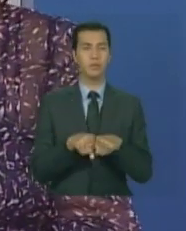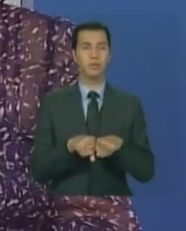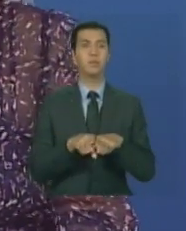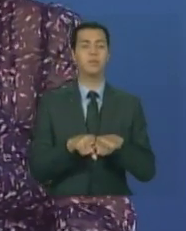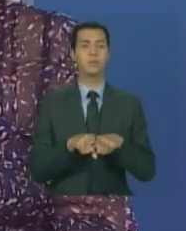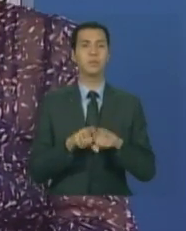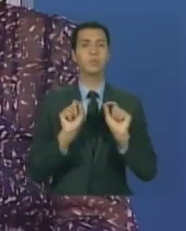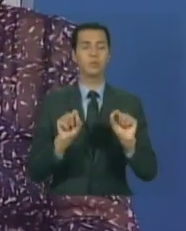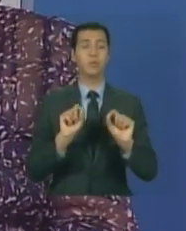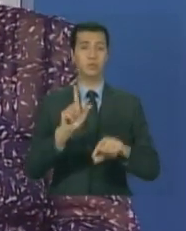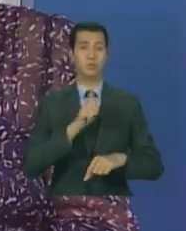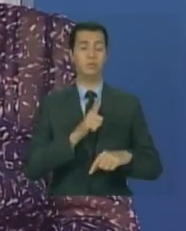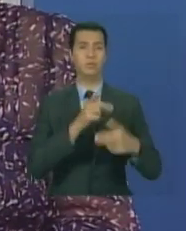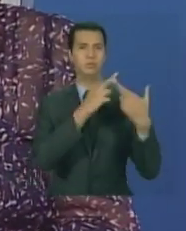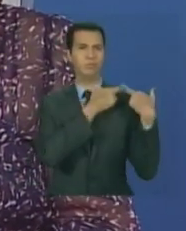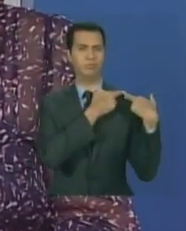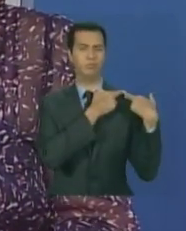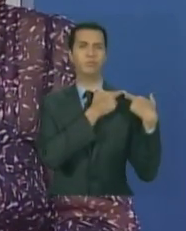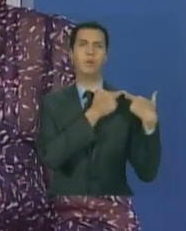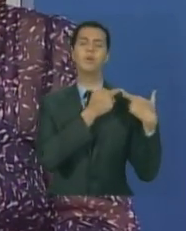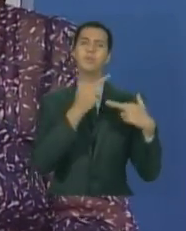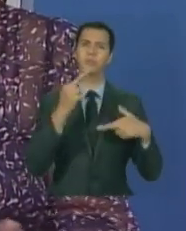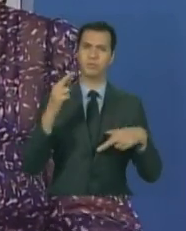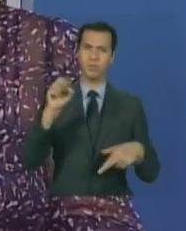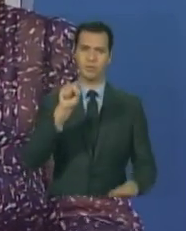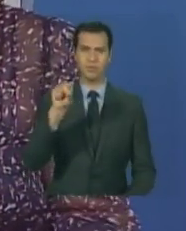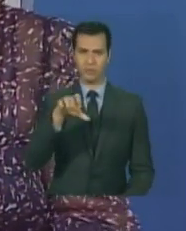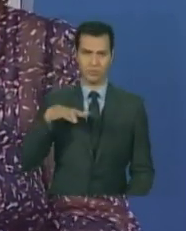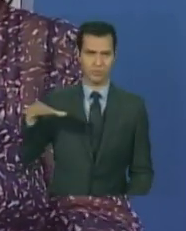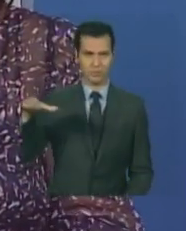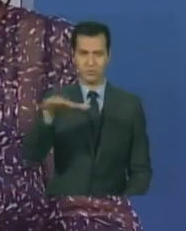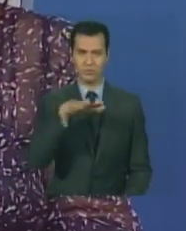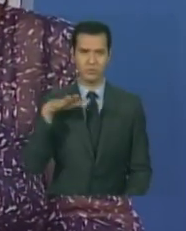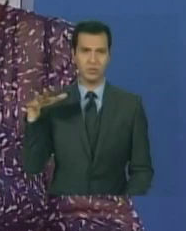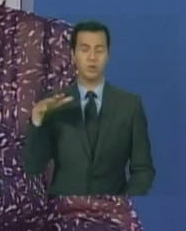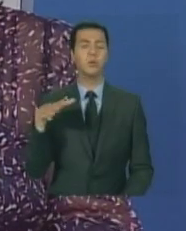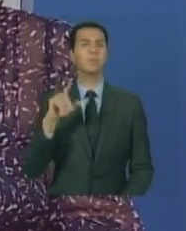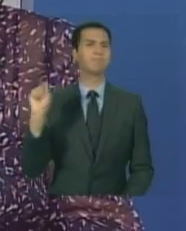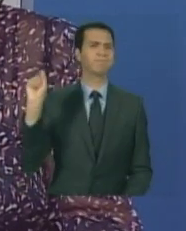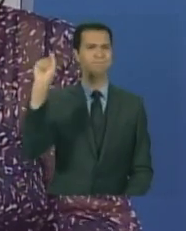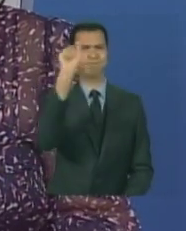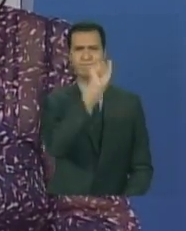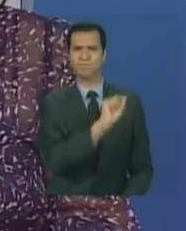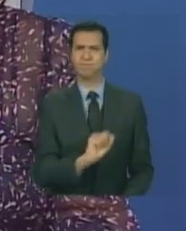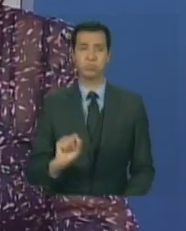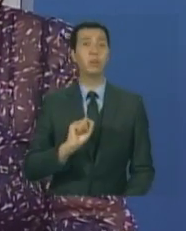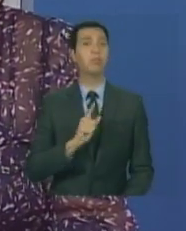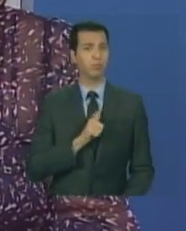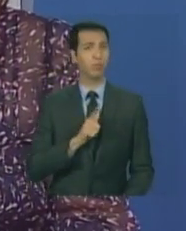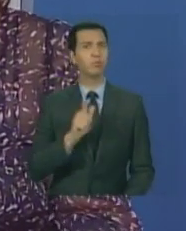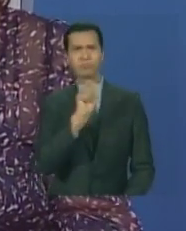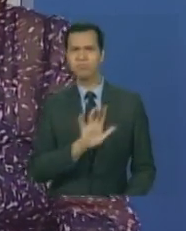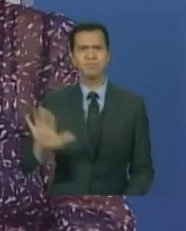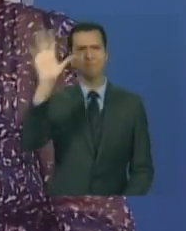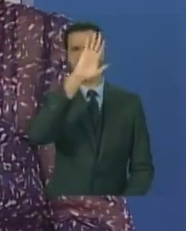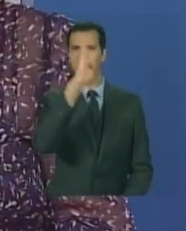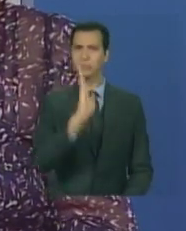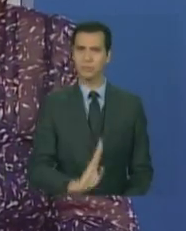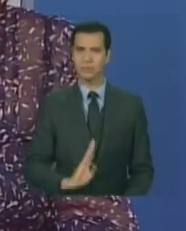papel preponderante que a assistência social, né, agora, com sua capilaridade nacional, né, a partir do Sistema